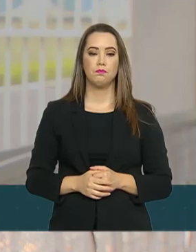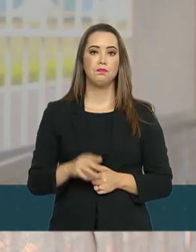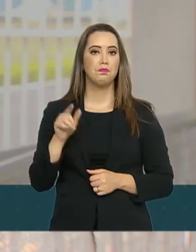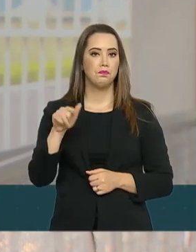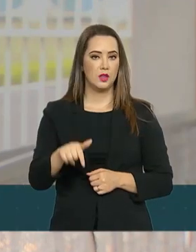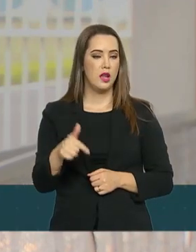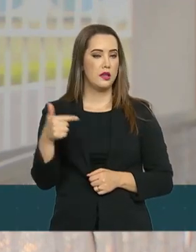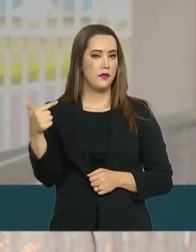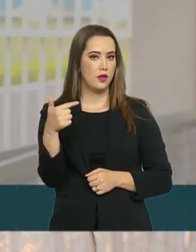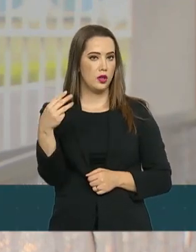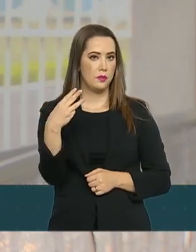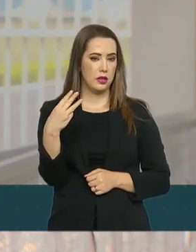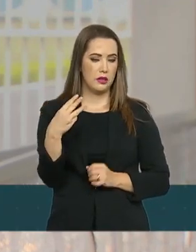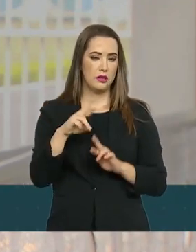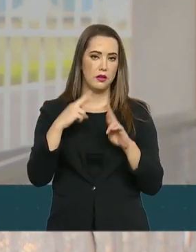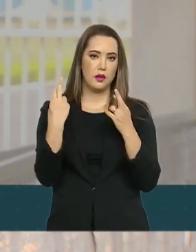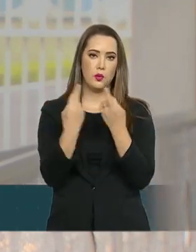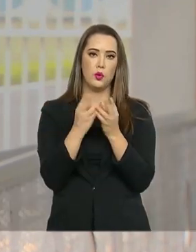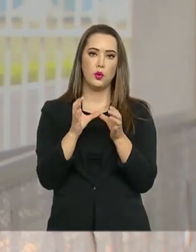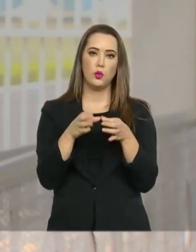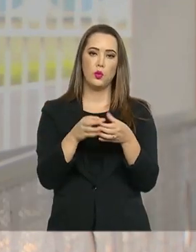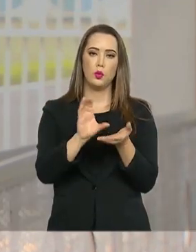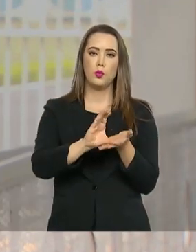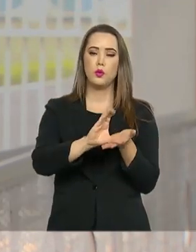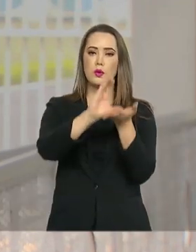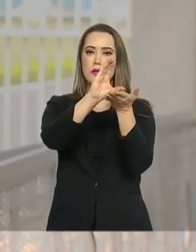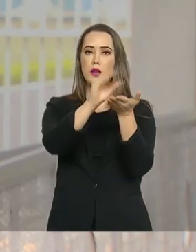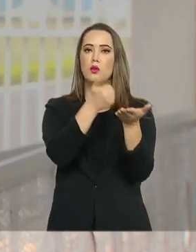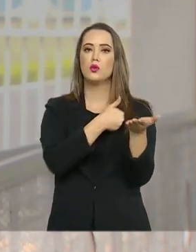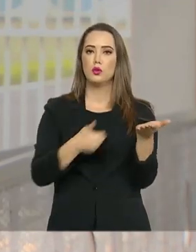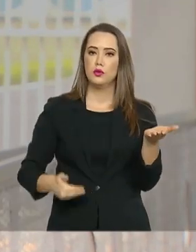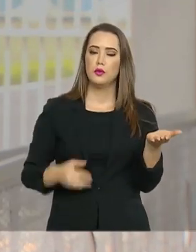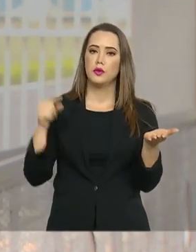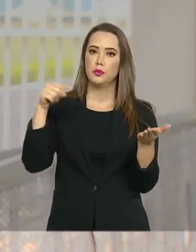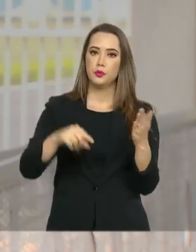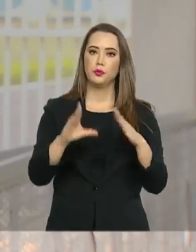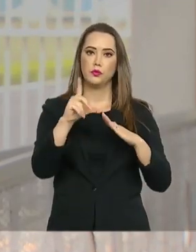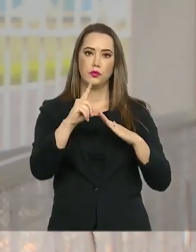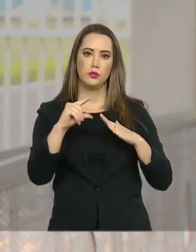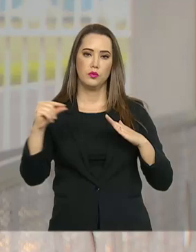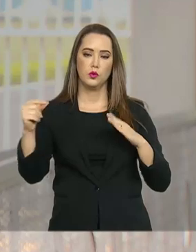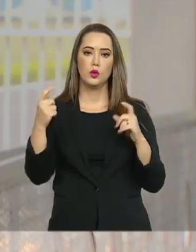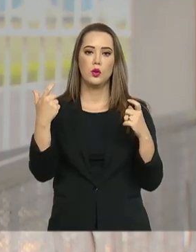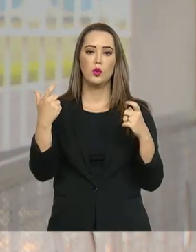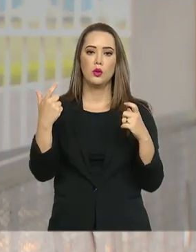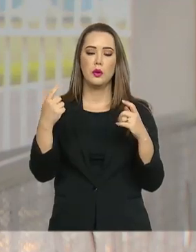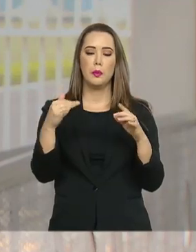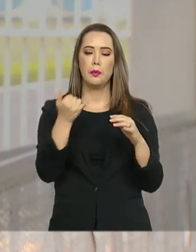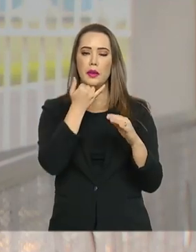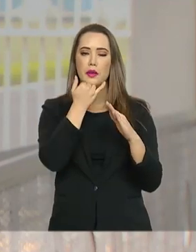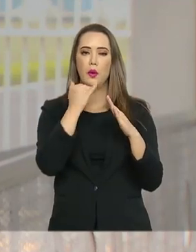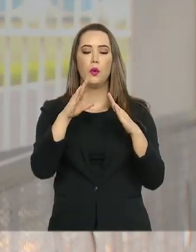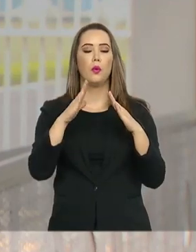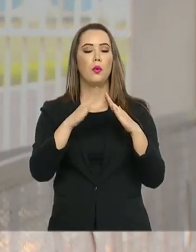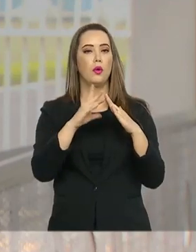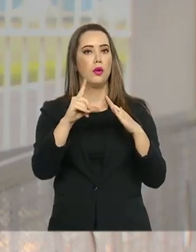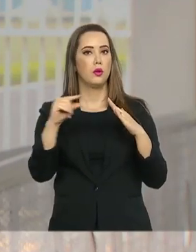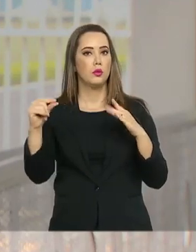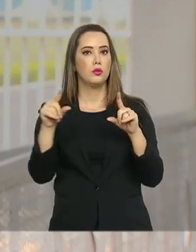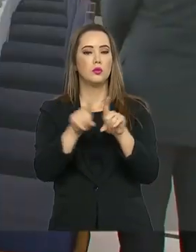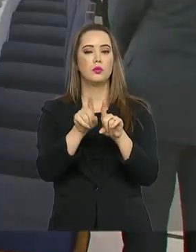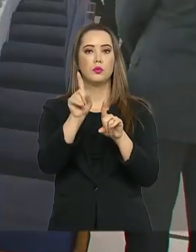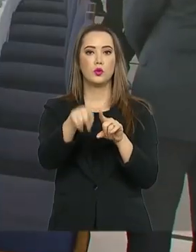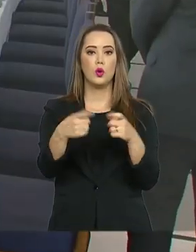23ª reunião do conselho de governo foi aqui no palácio da alvorada residência oficial do presidente da